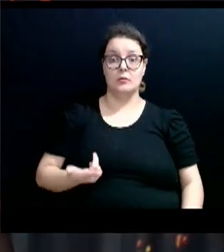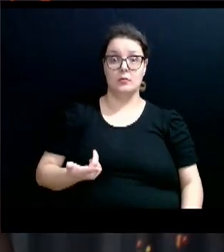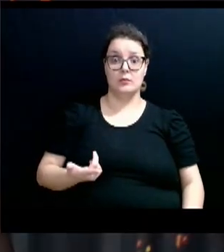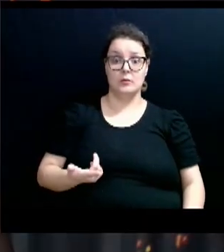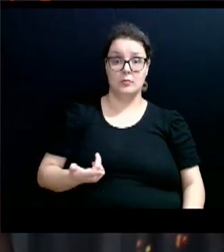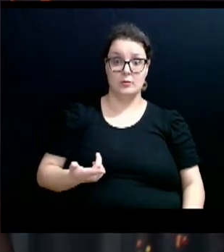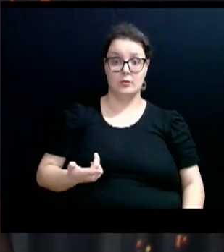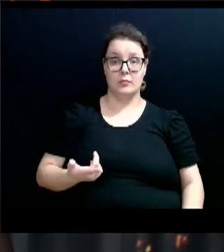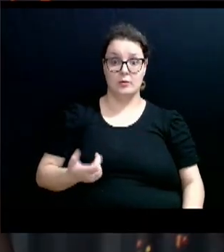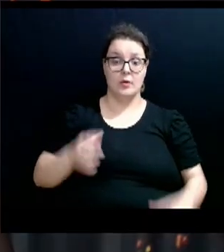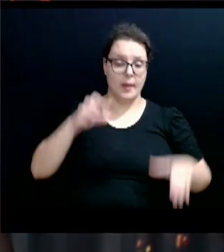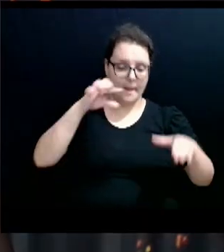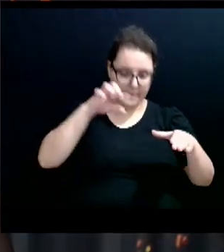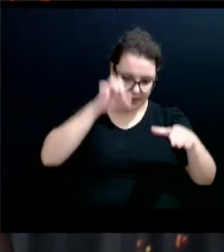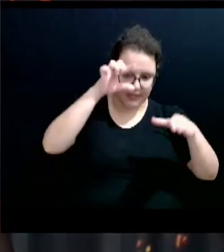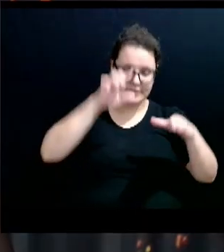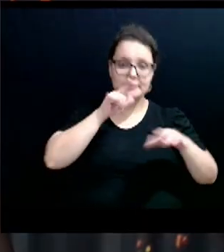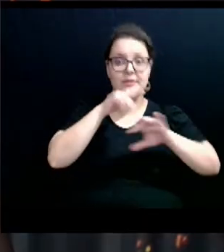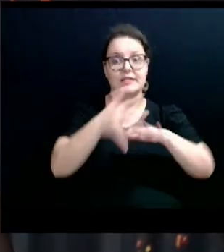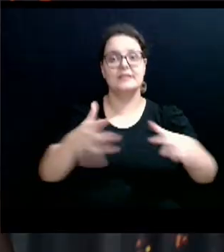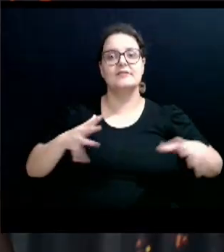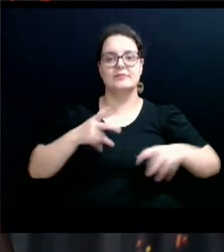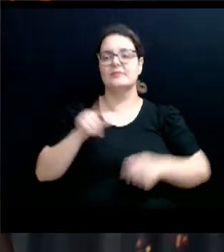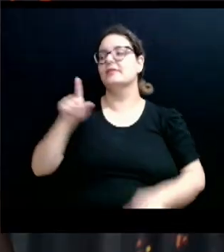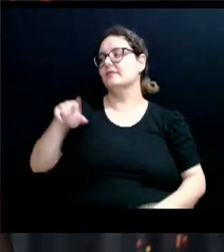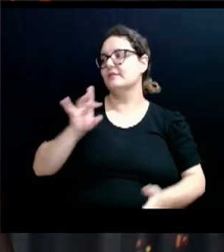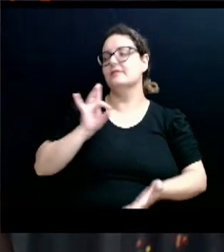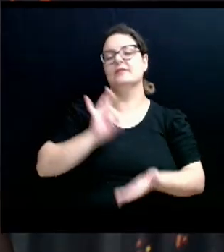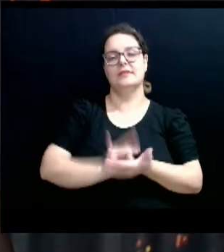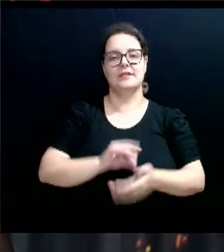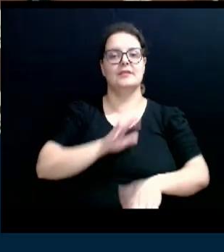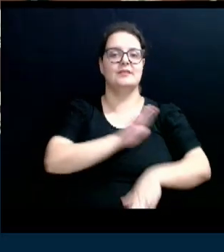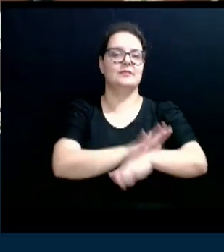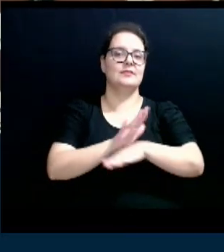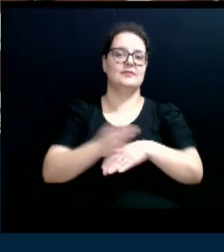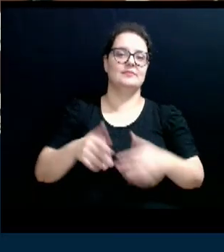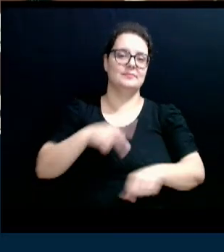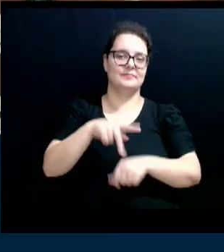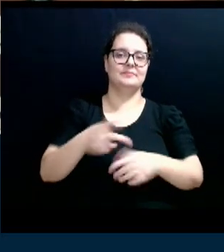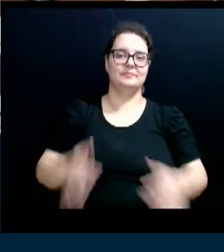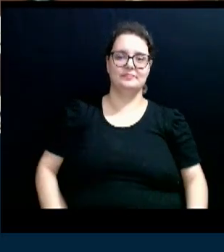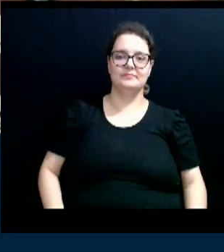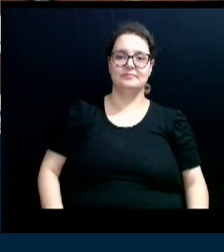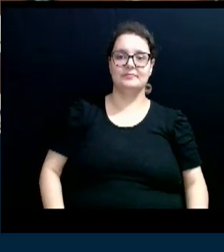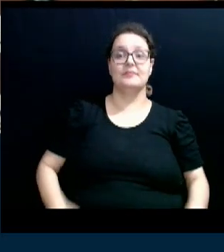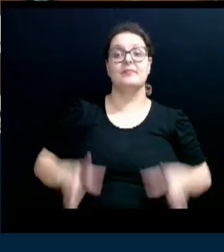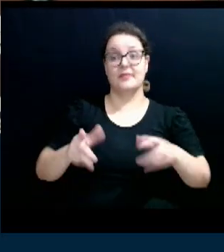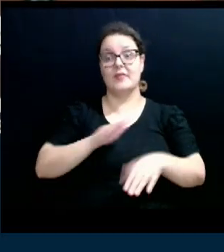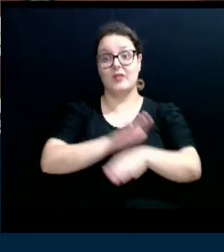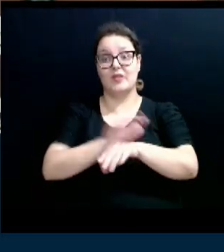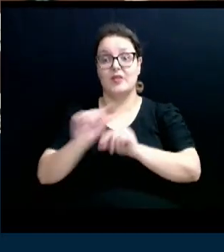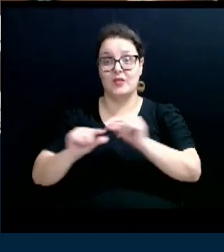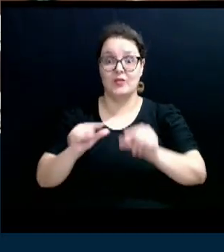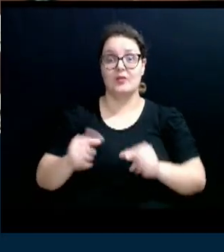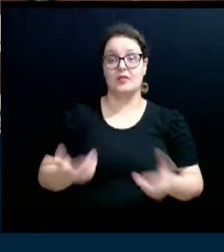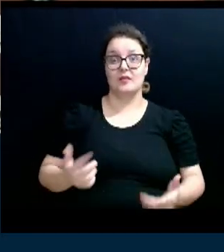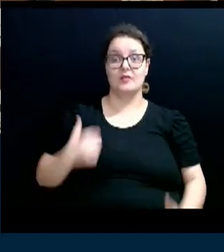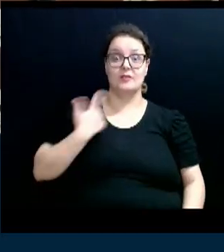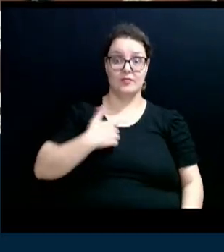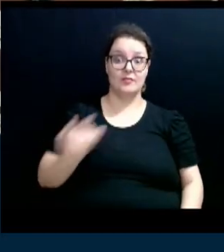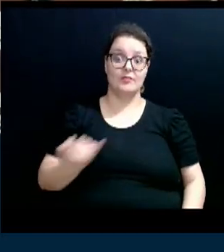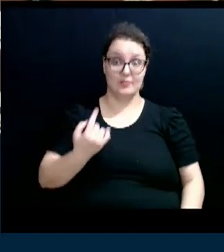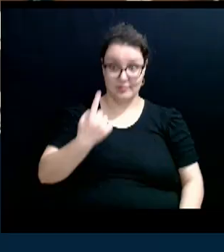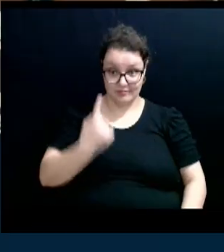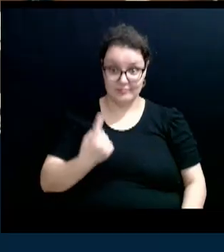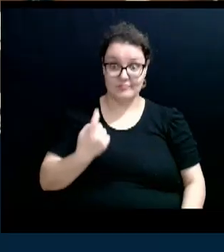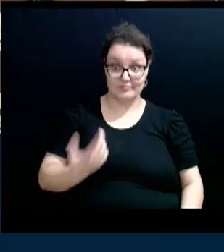todo. Contribuição, né? Verdade. Que é esse país. Todos contribuímos um pouquinho, somos importantes e únicos, né? A